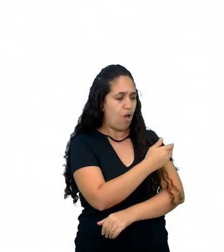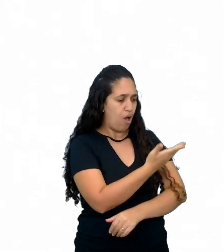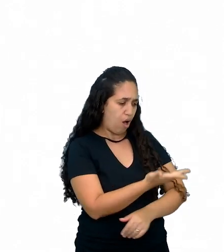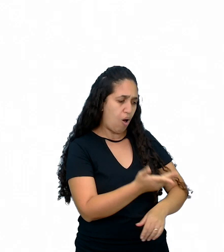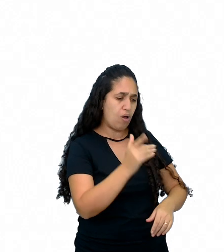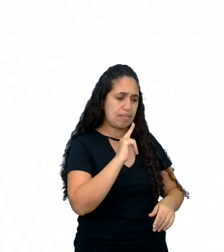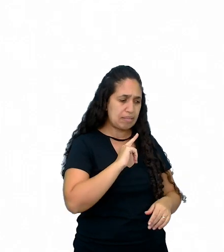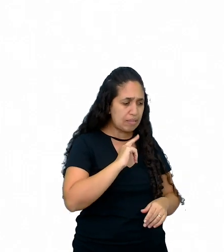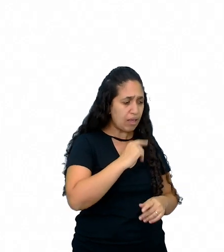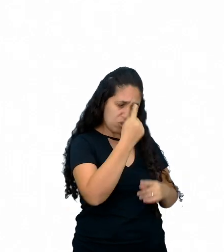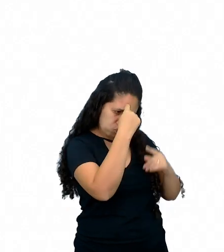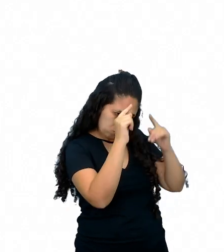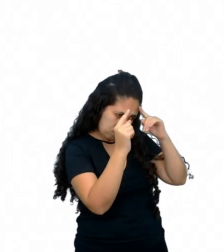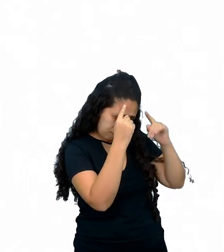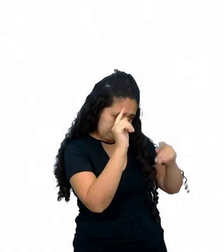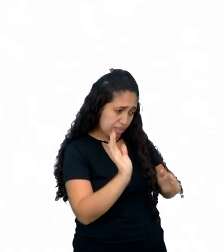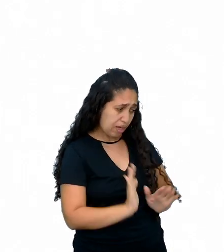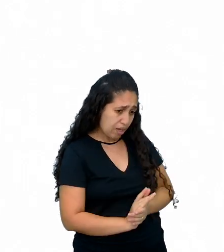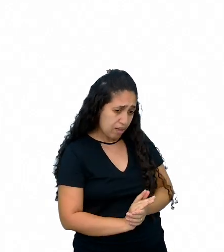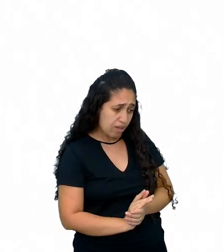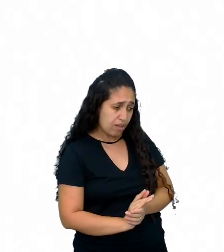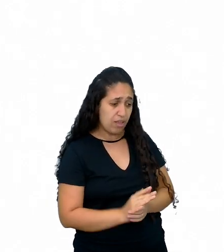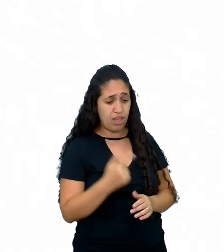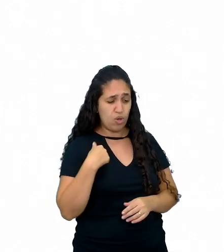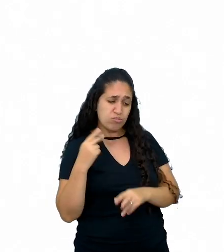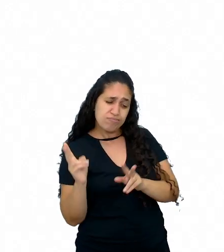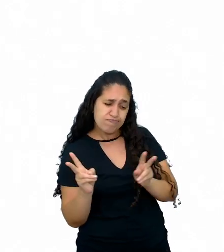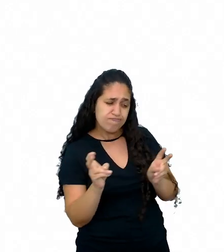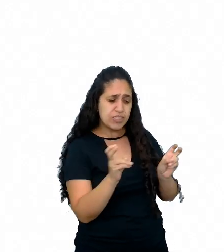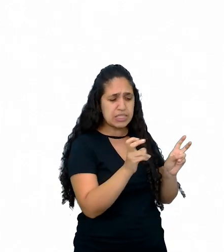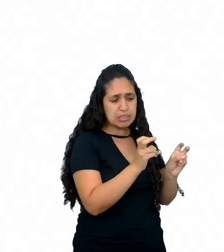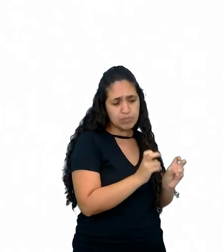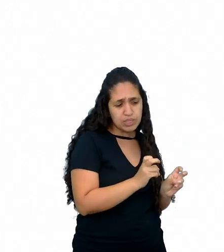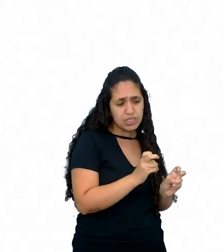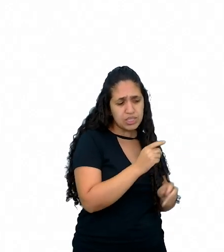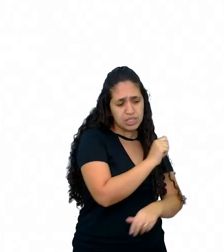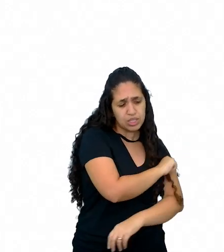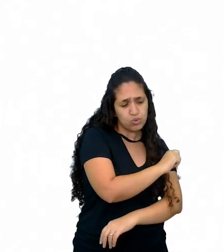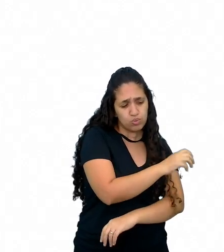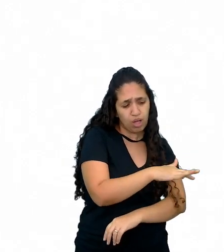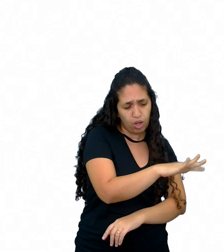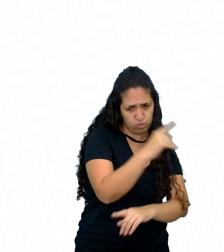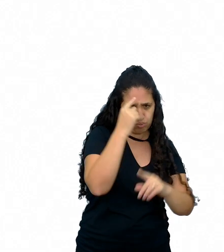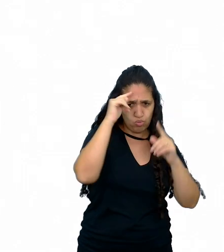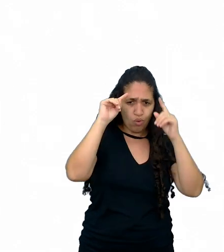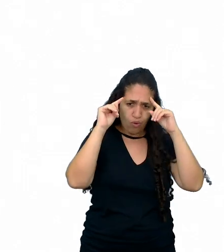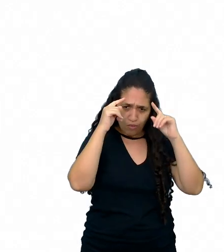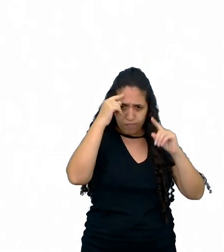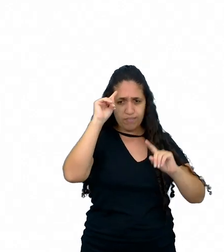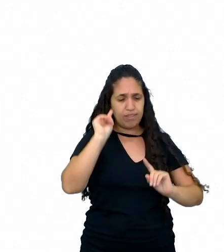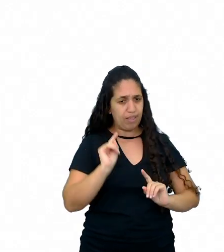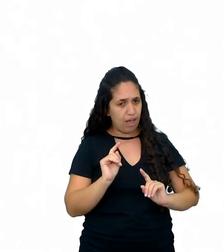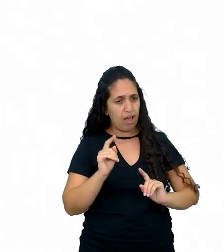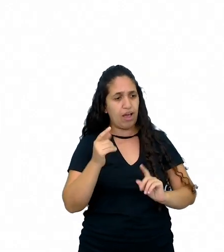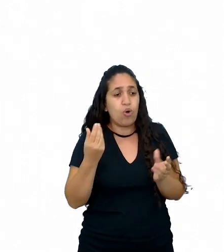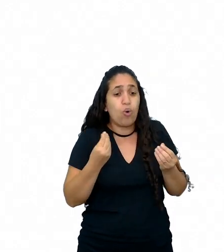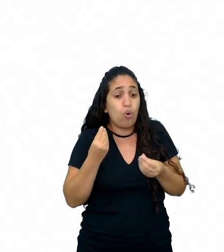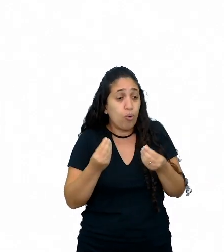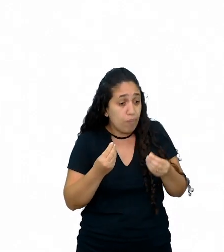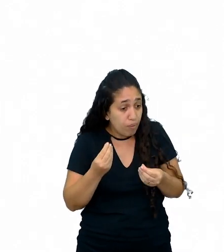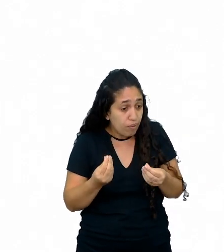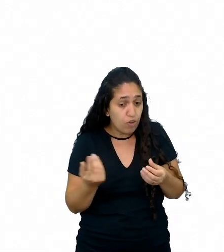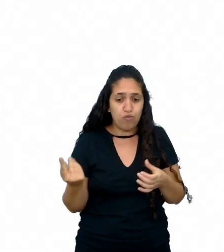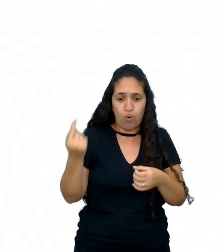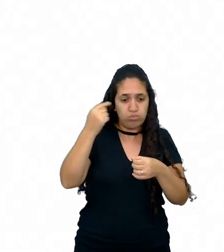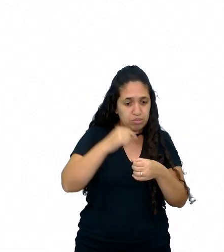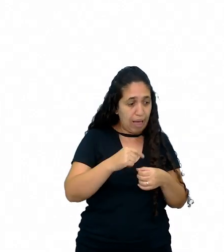ainda algumas dúvidas? Eu, professor, percebi que os estudantes têm dúvidas ainda, eu vou ter que fazer alguma retomada, ou